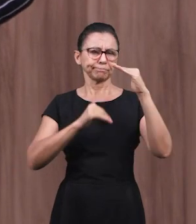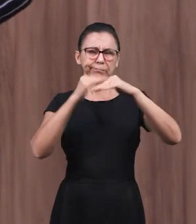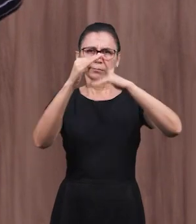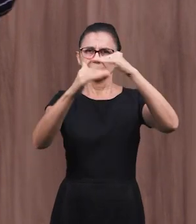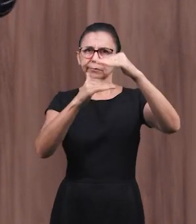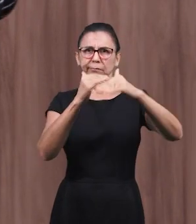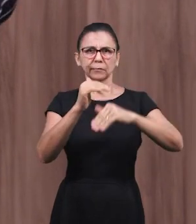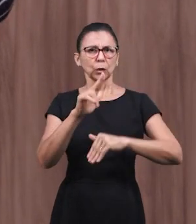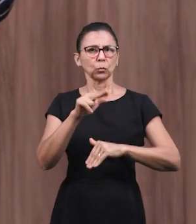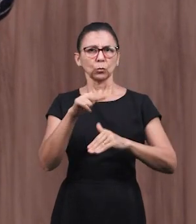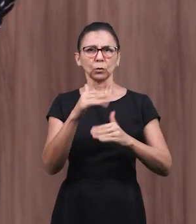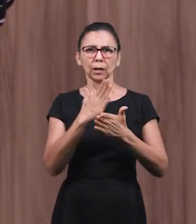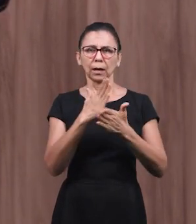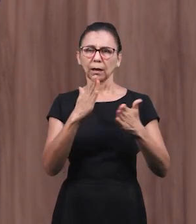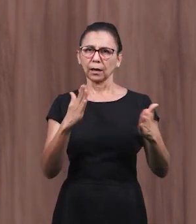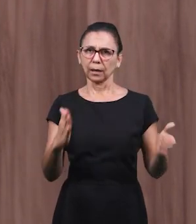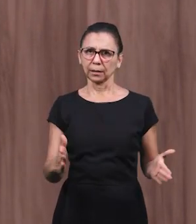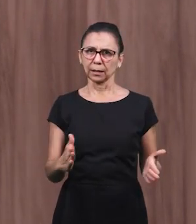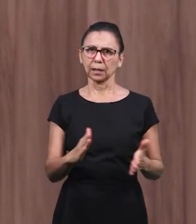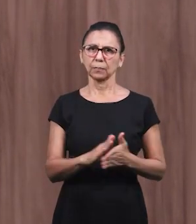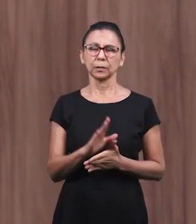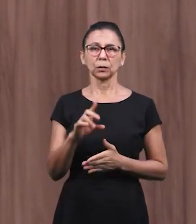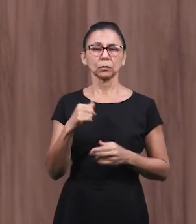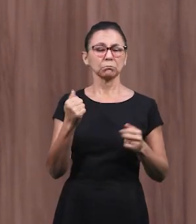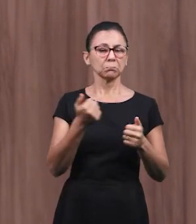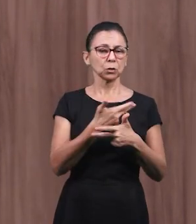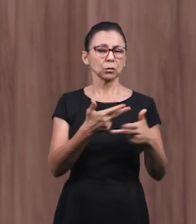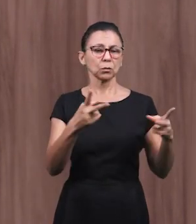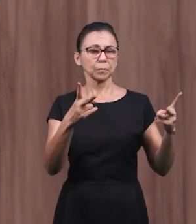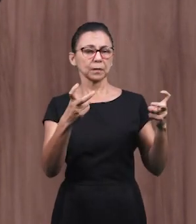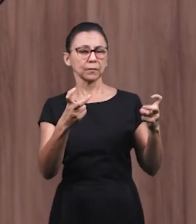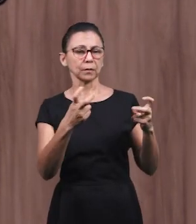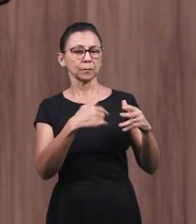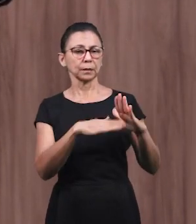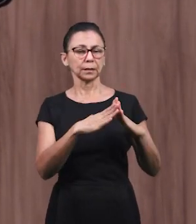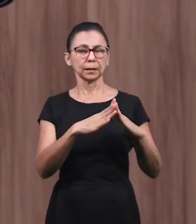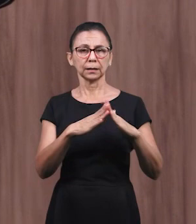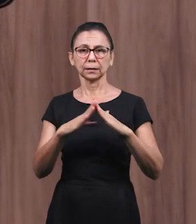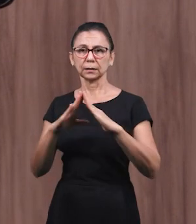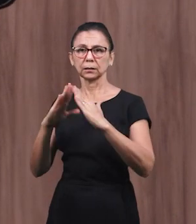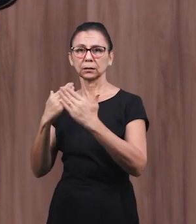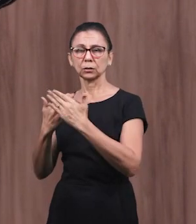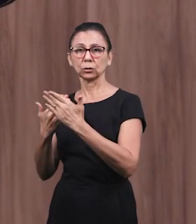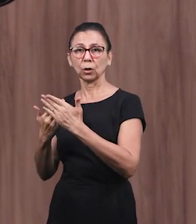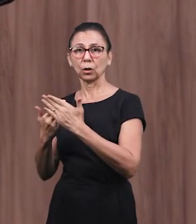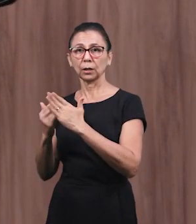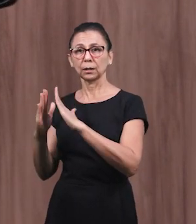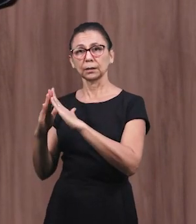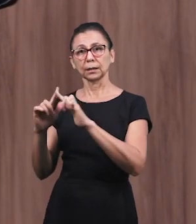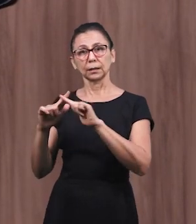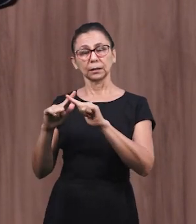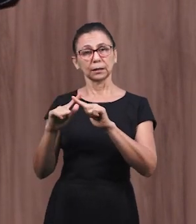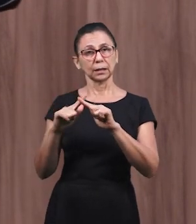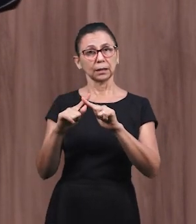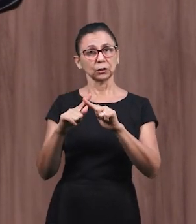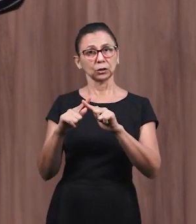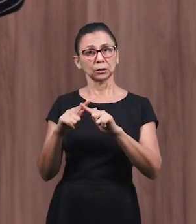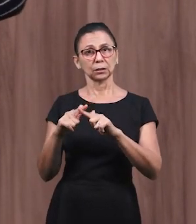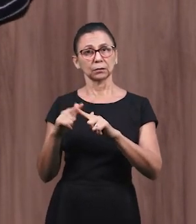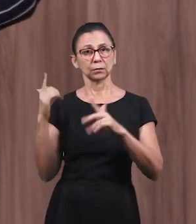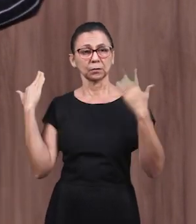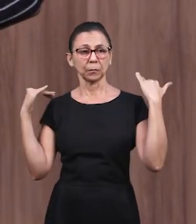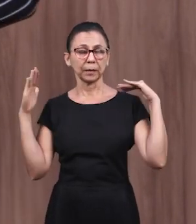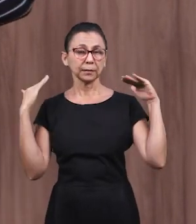nunca acaba e é mediado por tudo que temos acesso em casa, na escola, na igreja, na internet, no